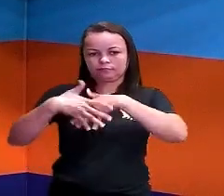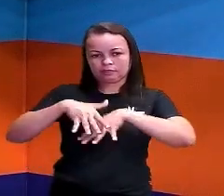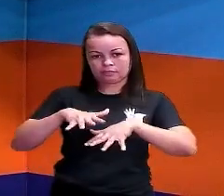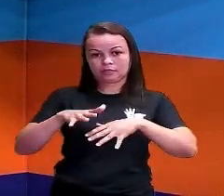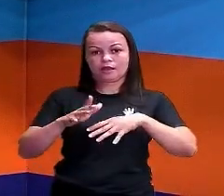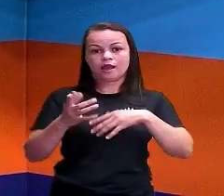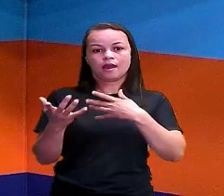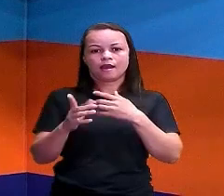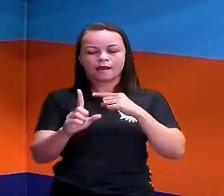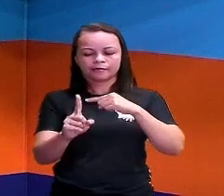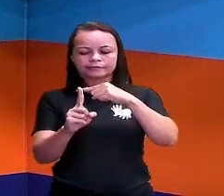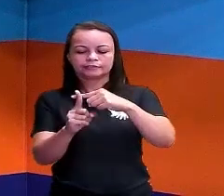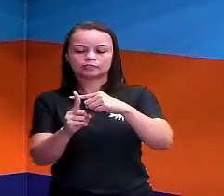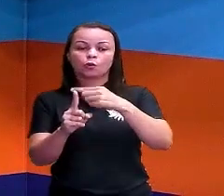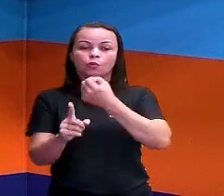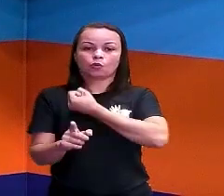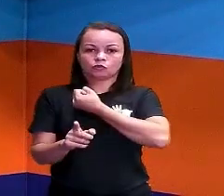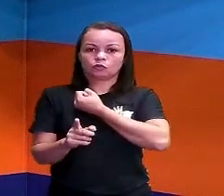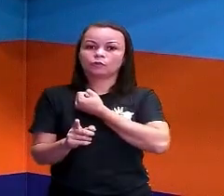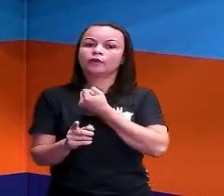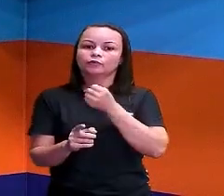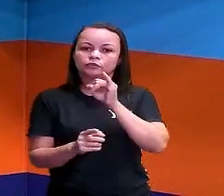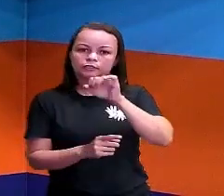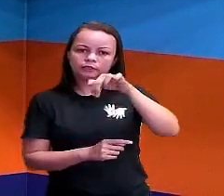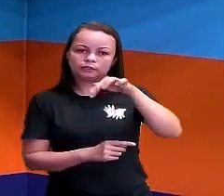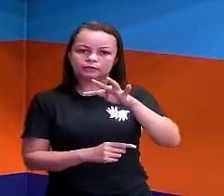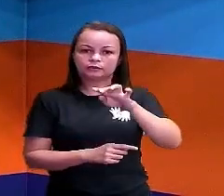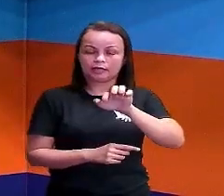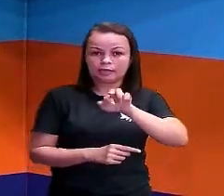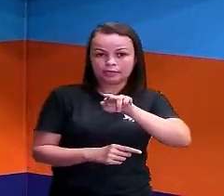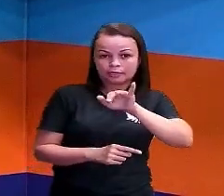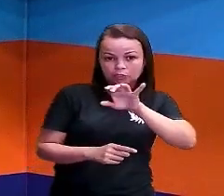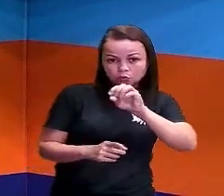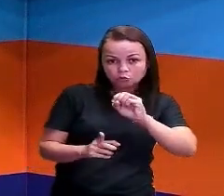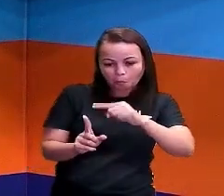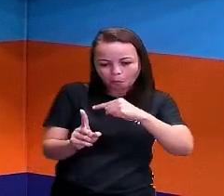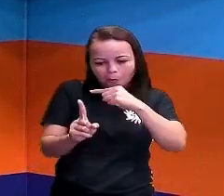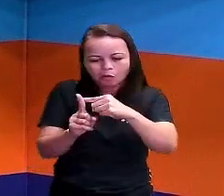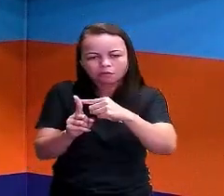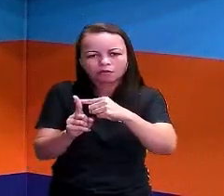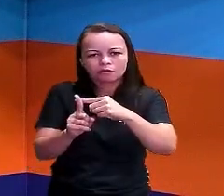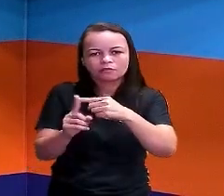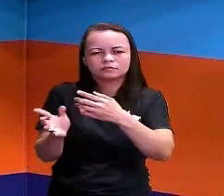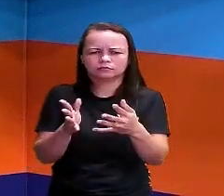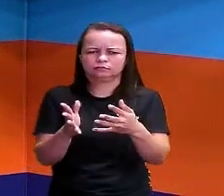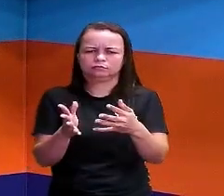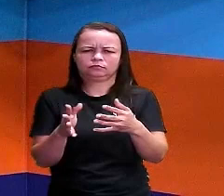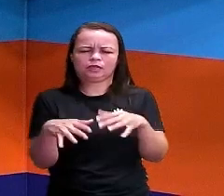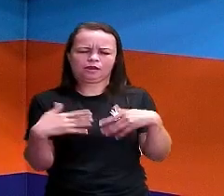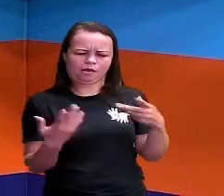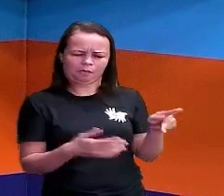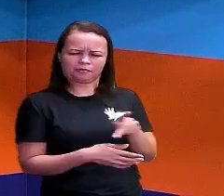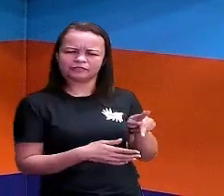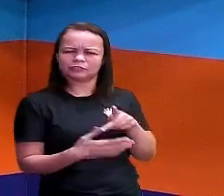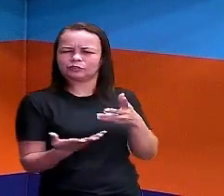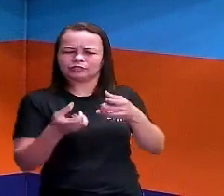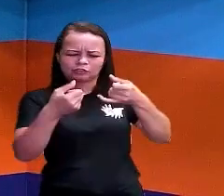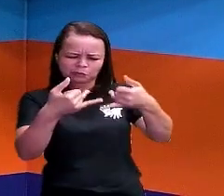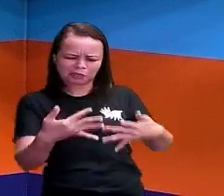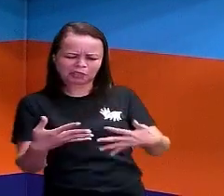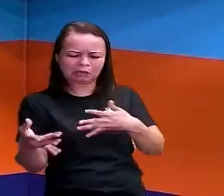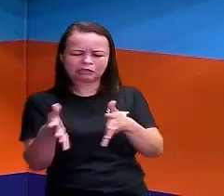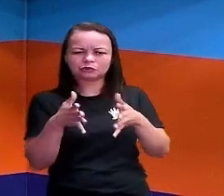será com números inteiros positivos. Ah, professora, a senhora está falando de números inteiros aí junto com